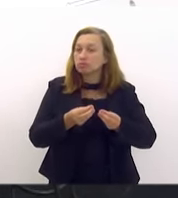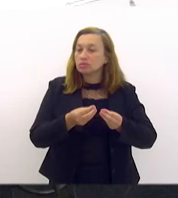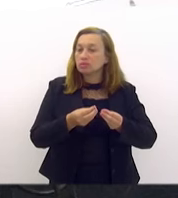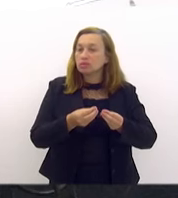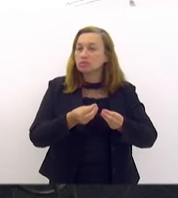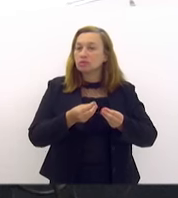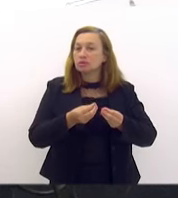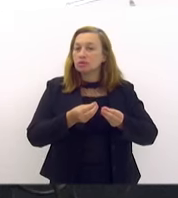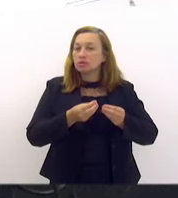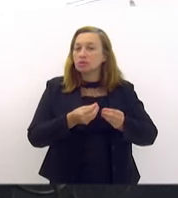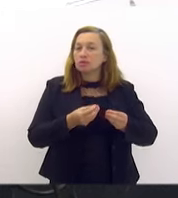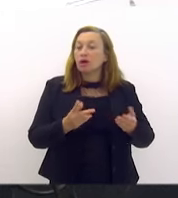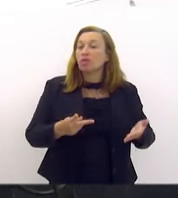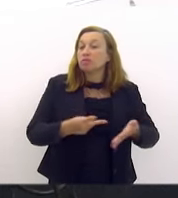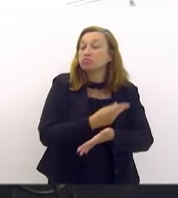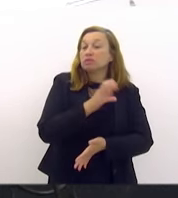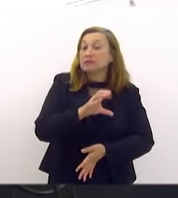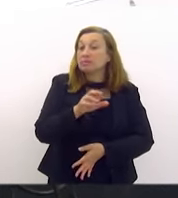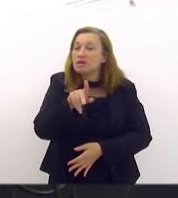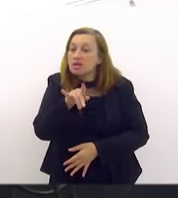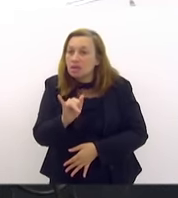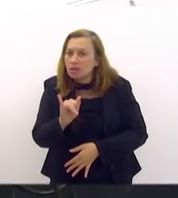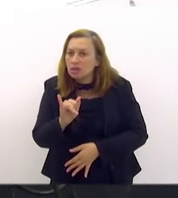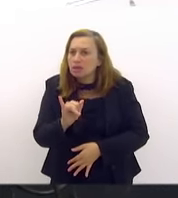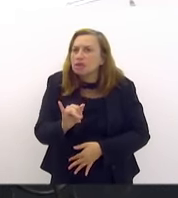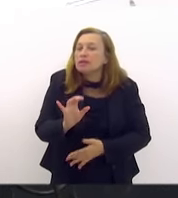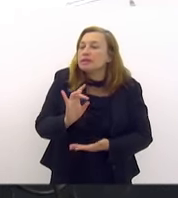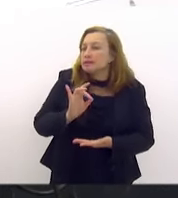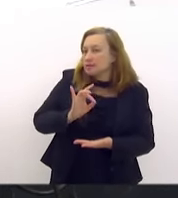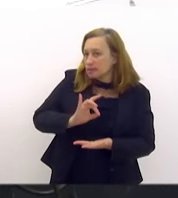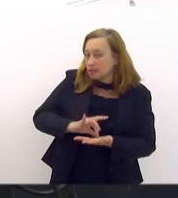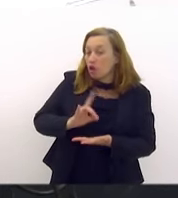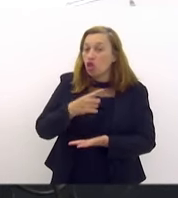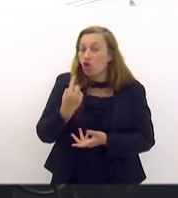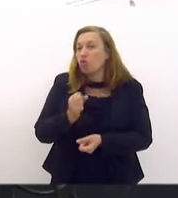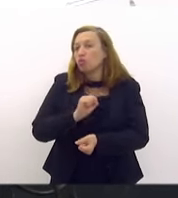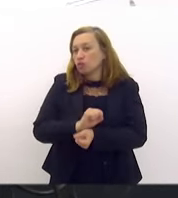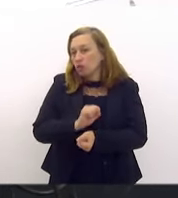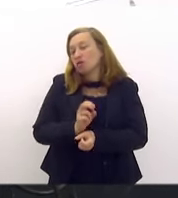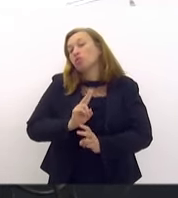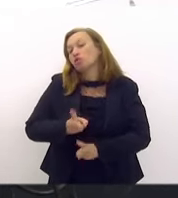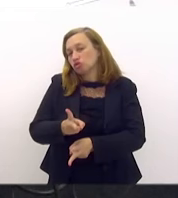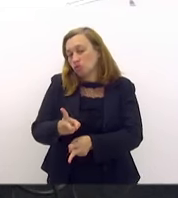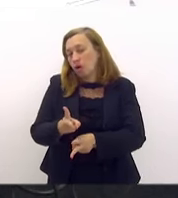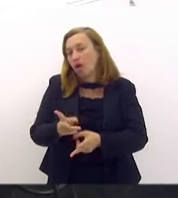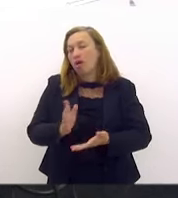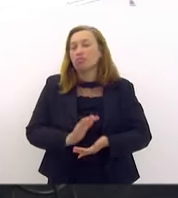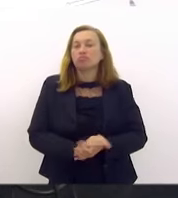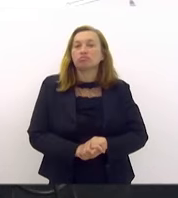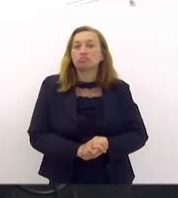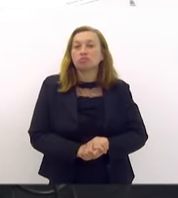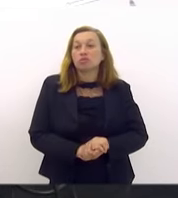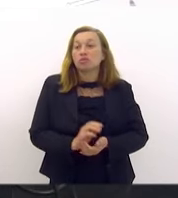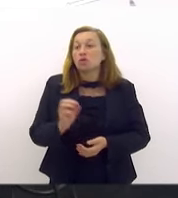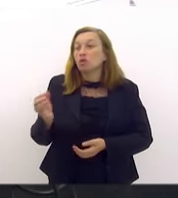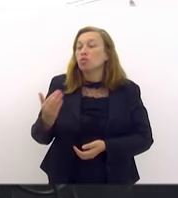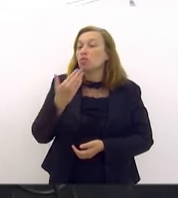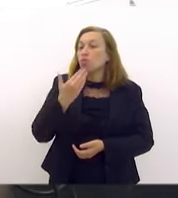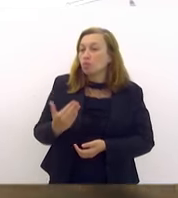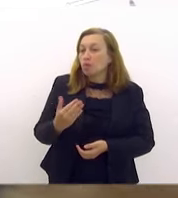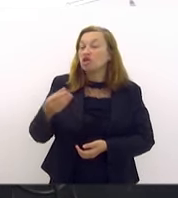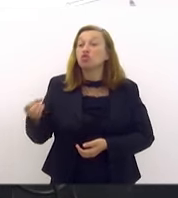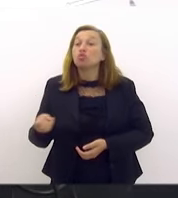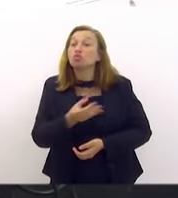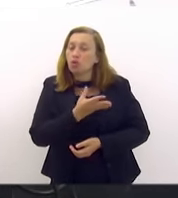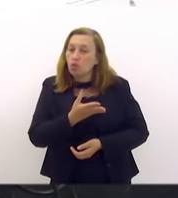CPI obviamente nós vamos continuar aguardando e quem sabe fazer eh um novo pedido em cima